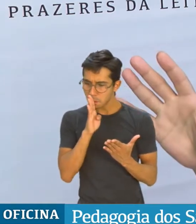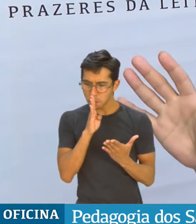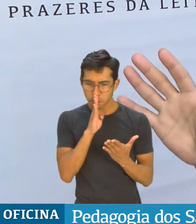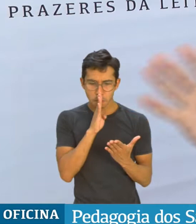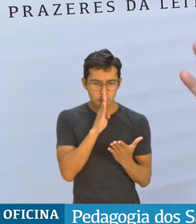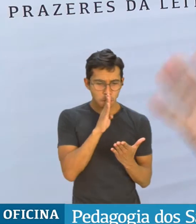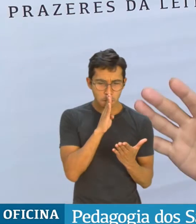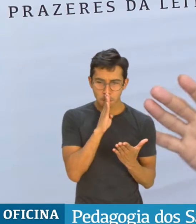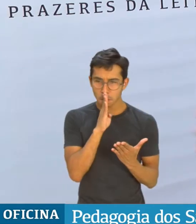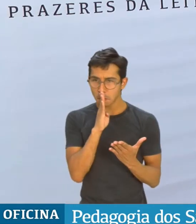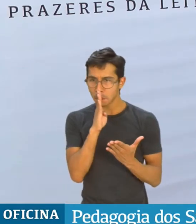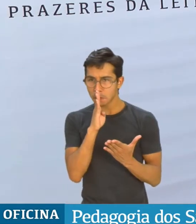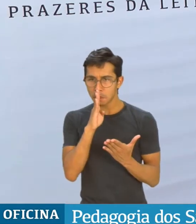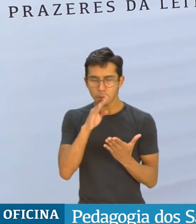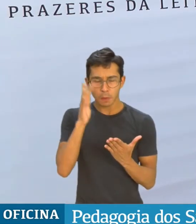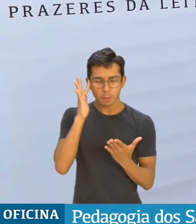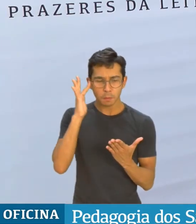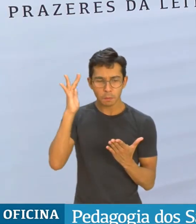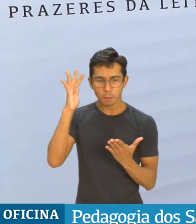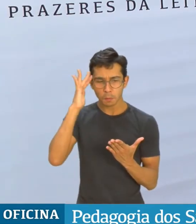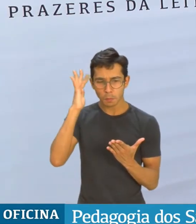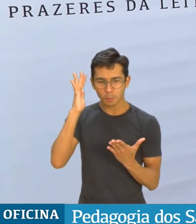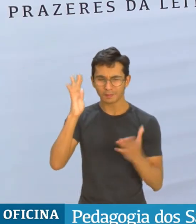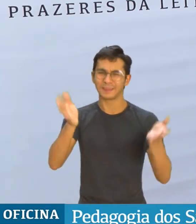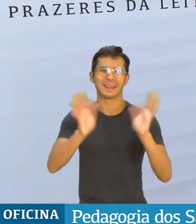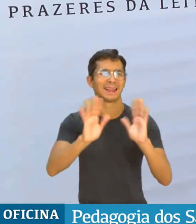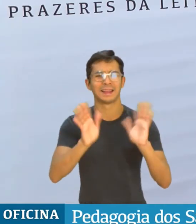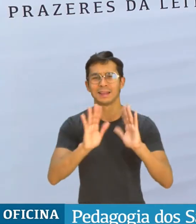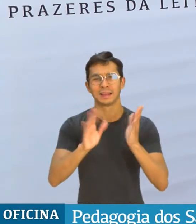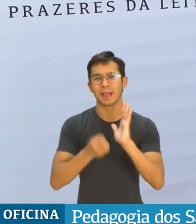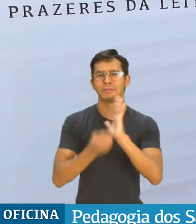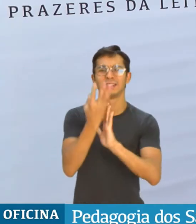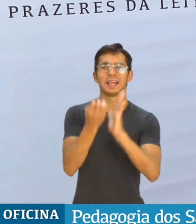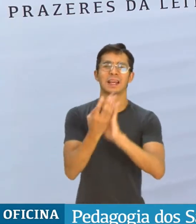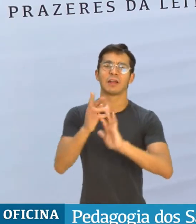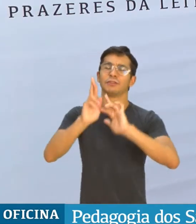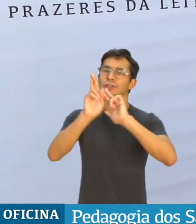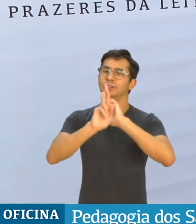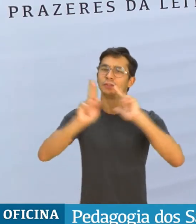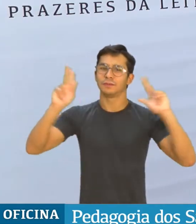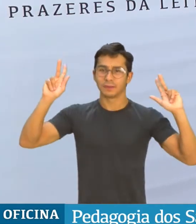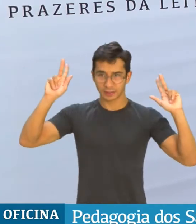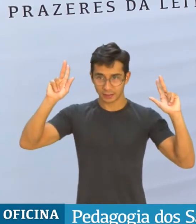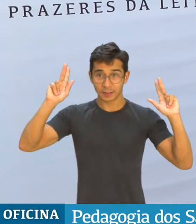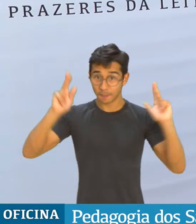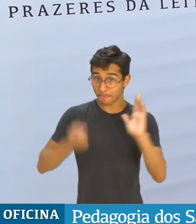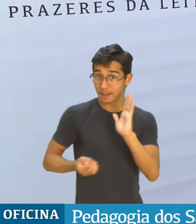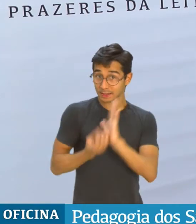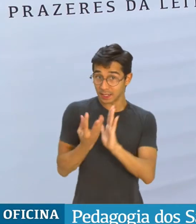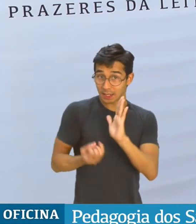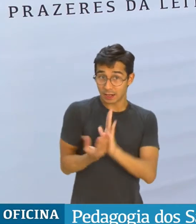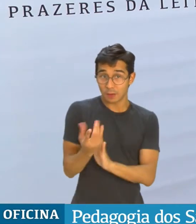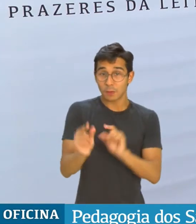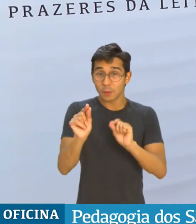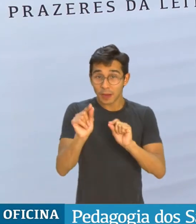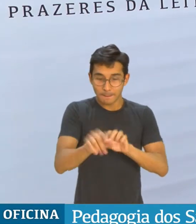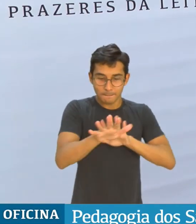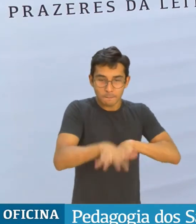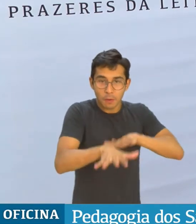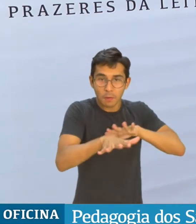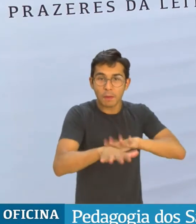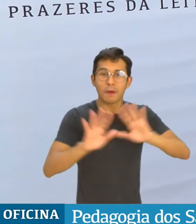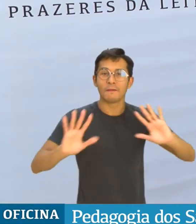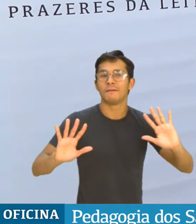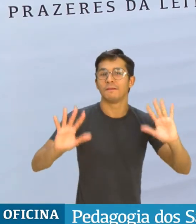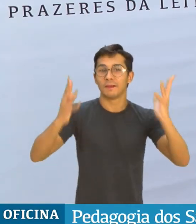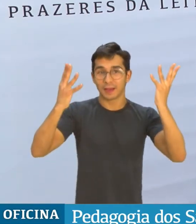ninguém fala nada, não atrapalha. E sarau, para mim, é um pouco o oposto disso, né? É um movimento, é uma festa,